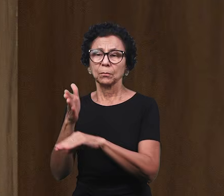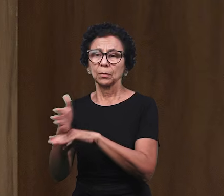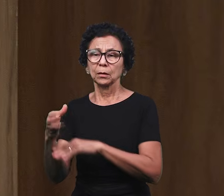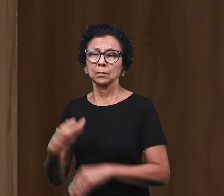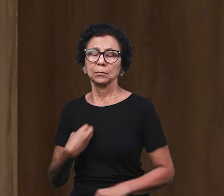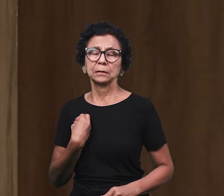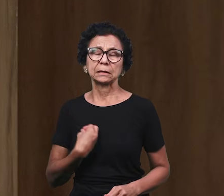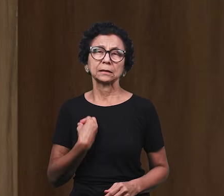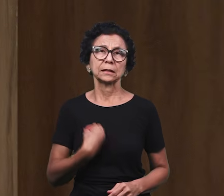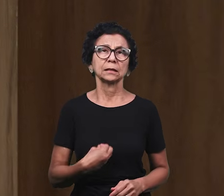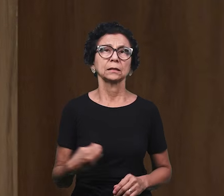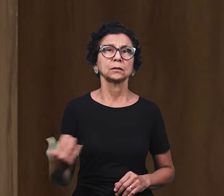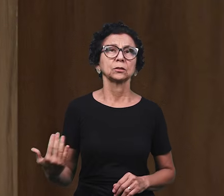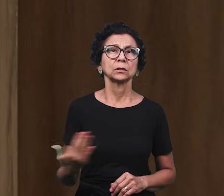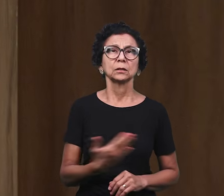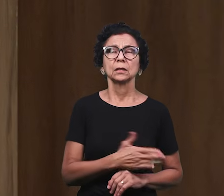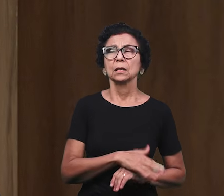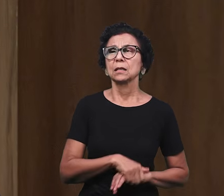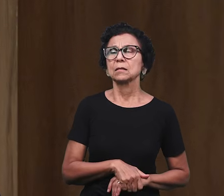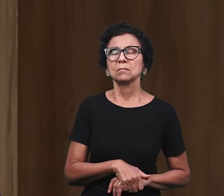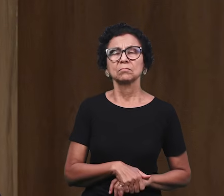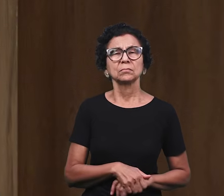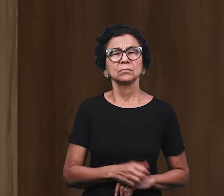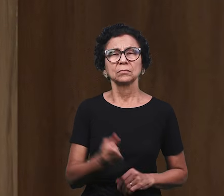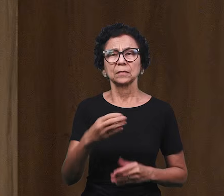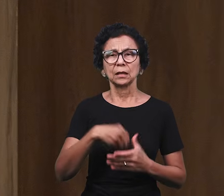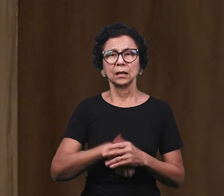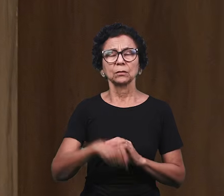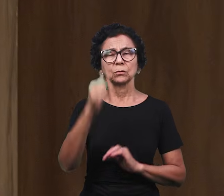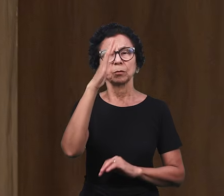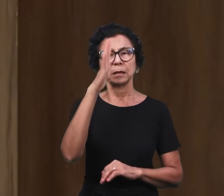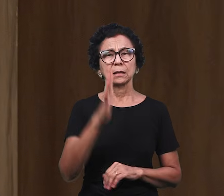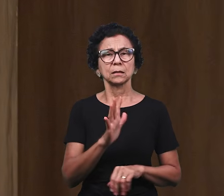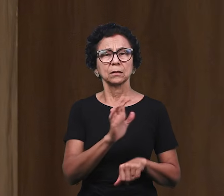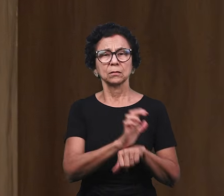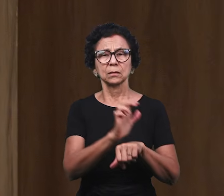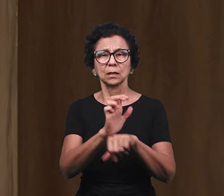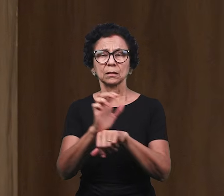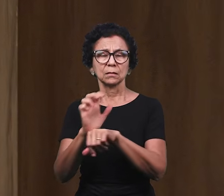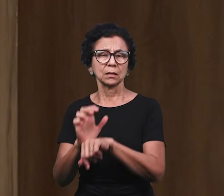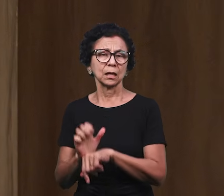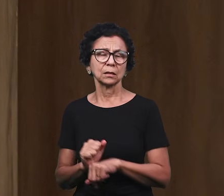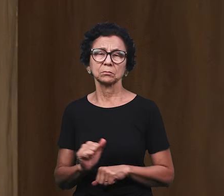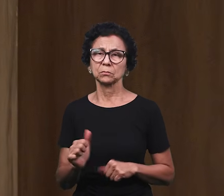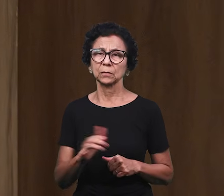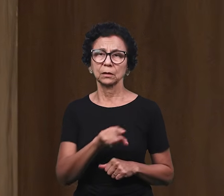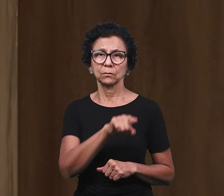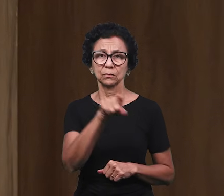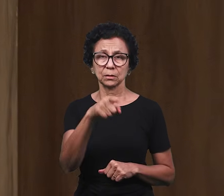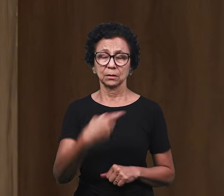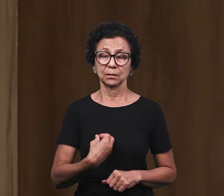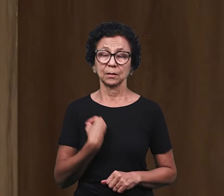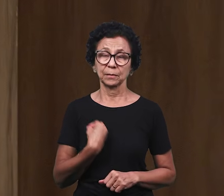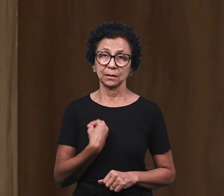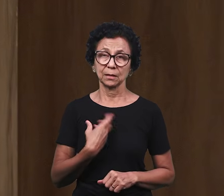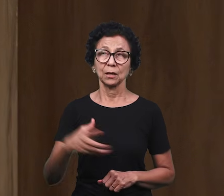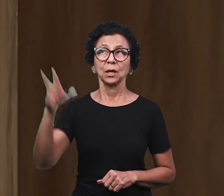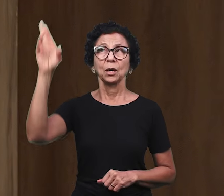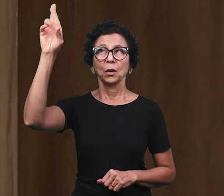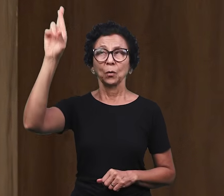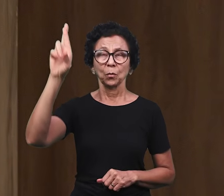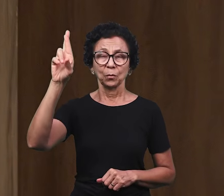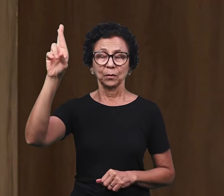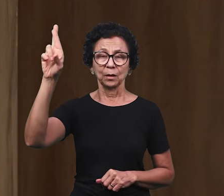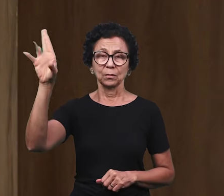somos uma irmã de Manaus, ou lá em Itabira, depende do lugar de Minas, mas o amor de Deus, ele